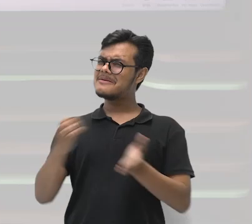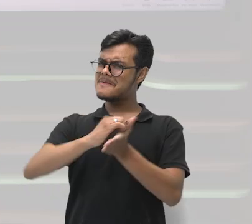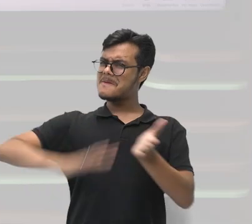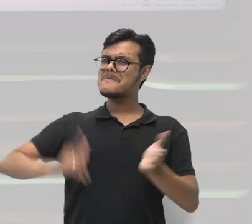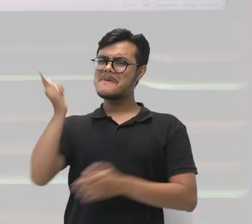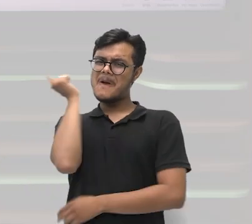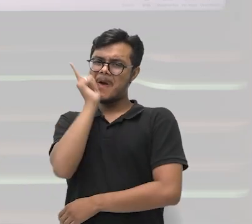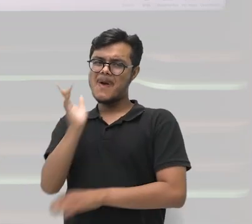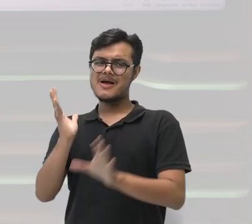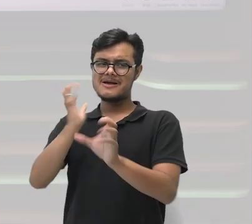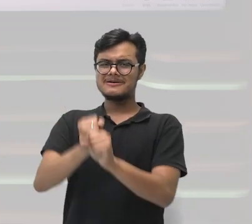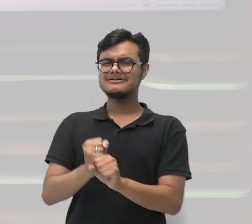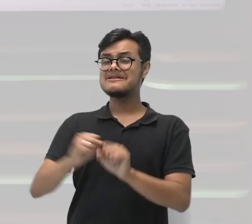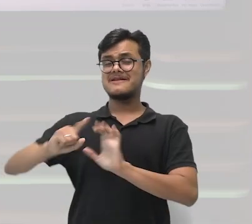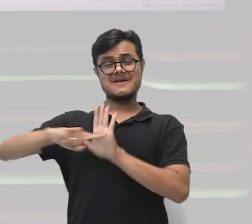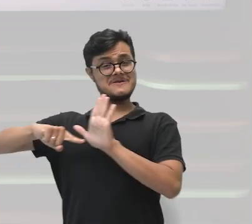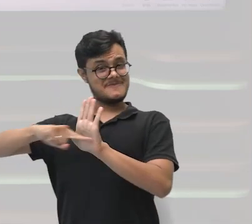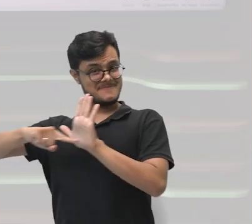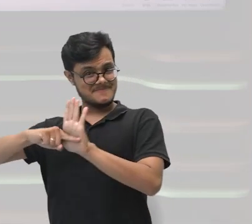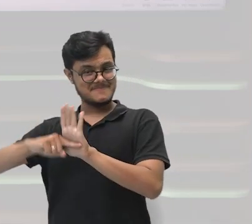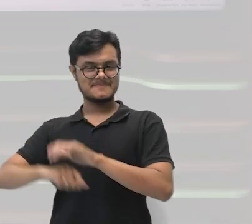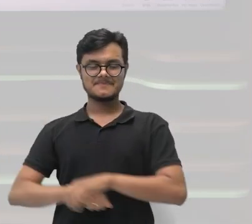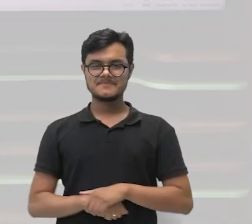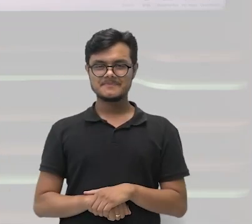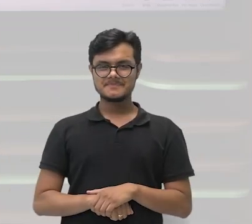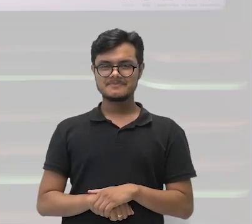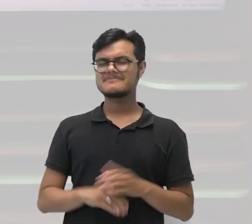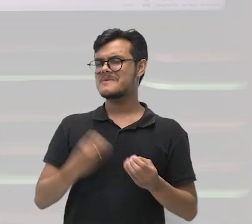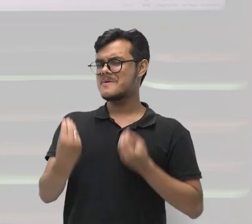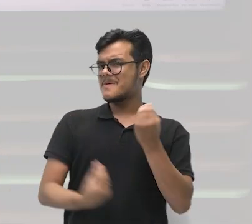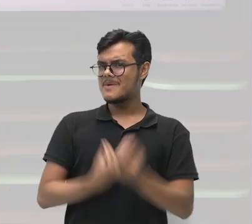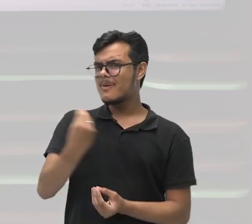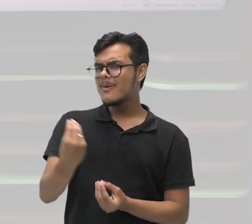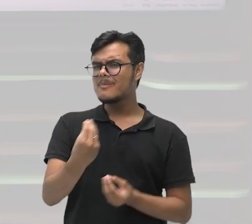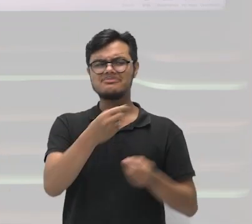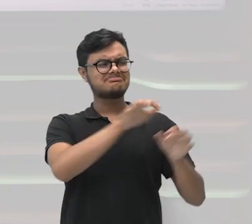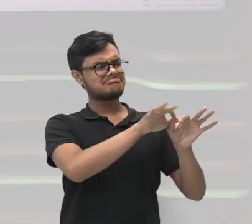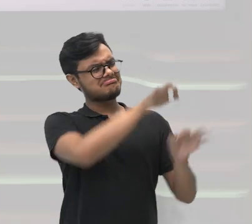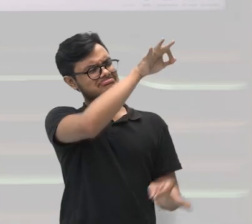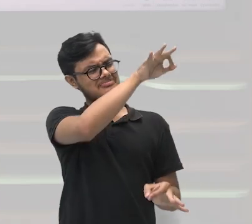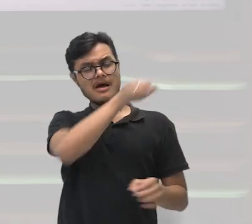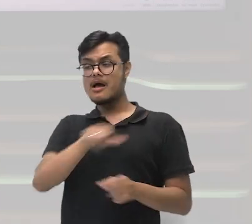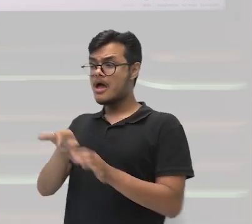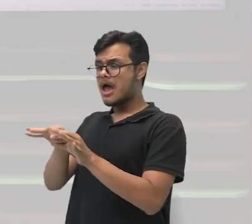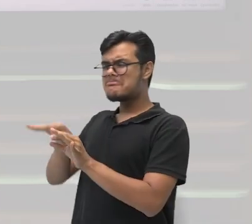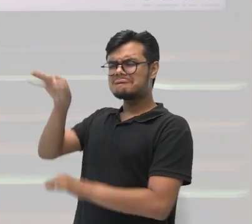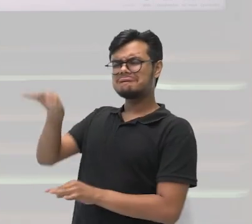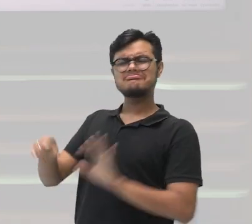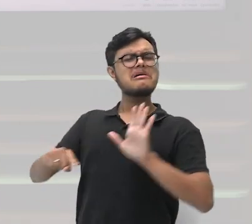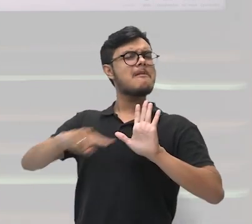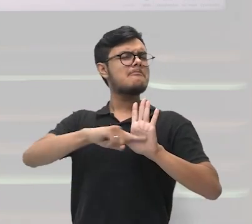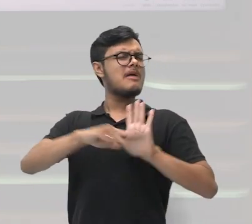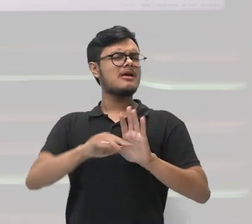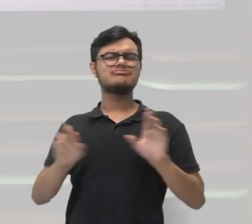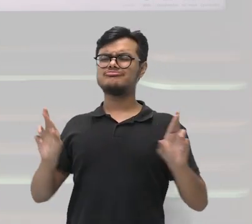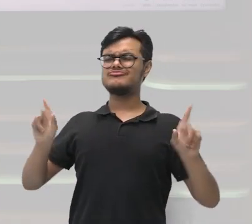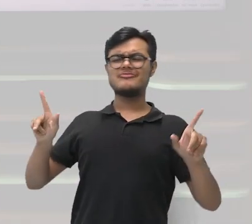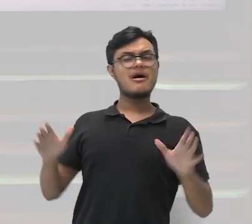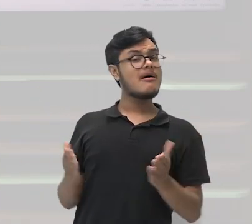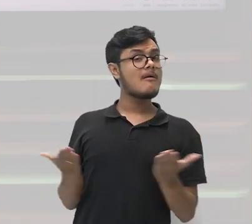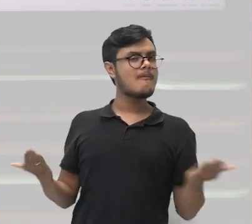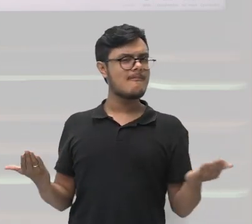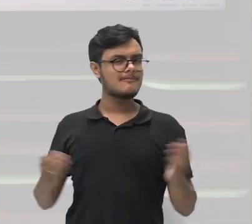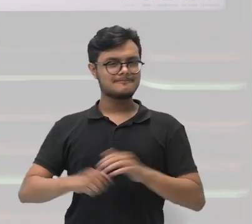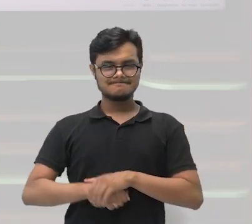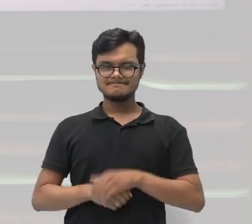calcularmos a diferença entre as alturas do professor Emerson e do professor Paulo.